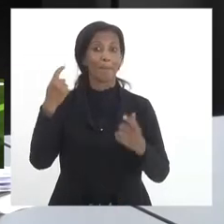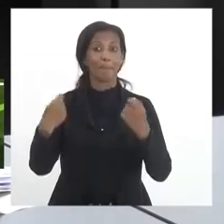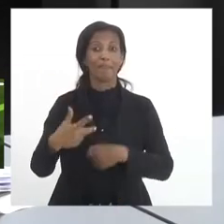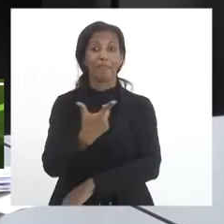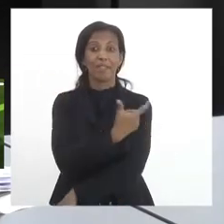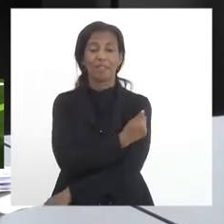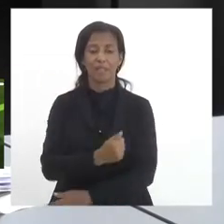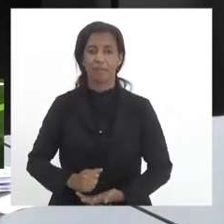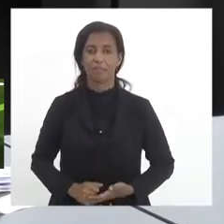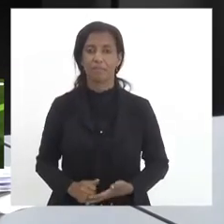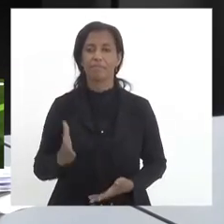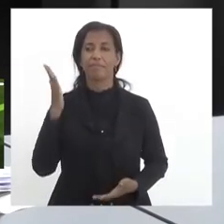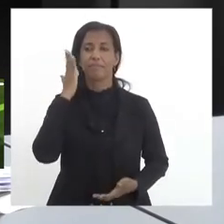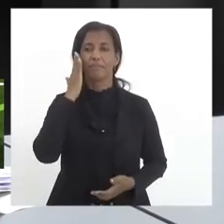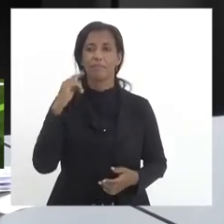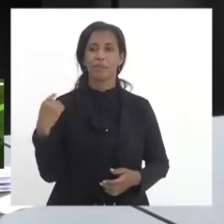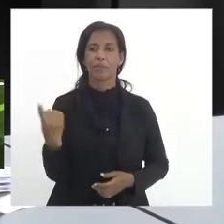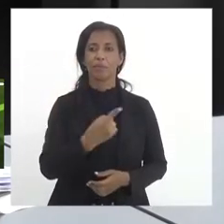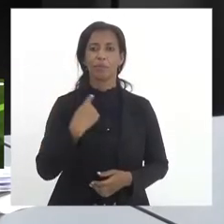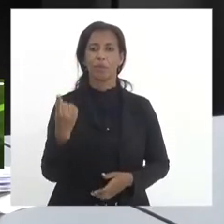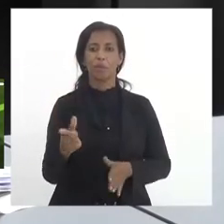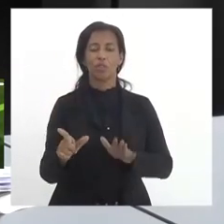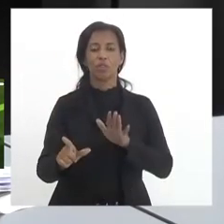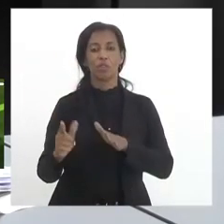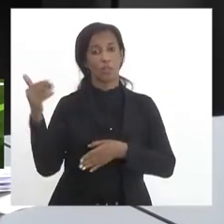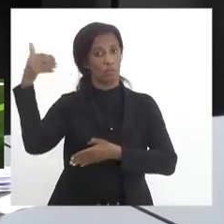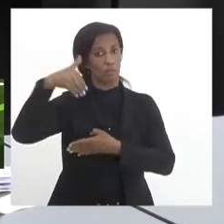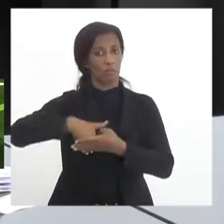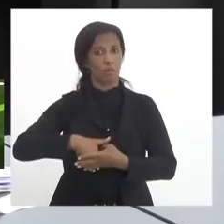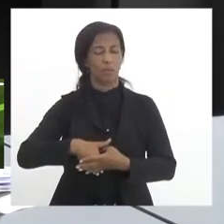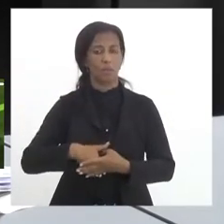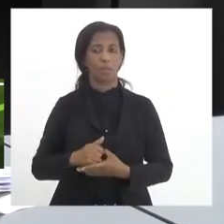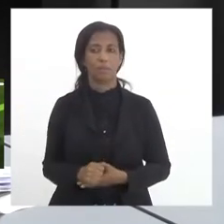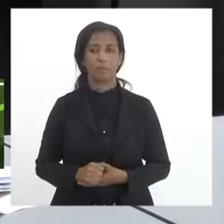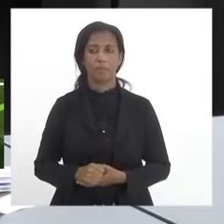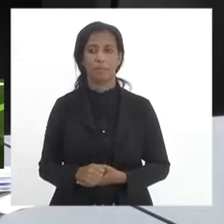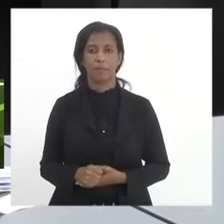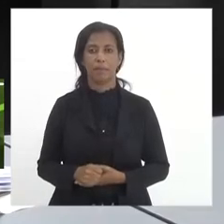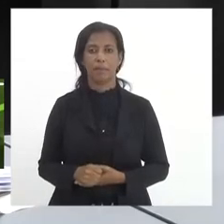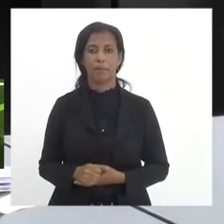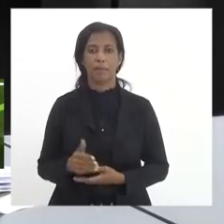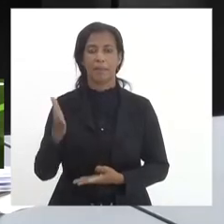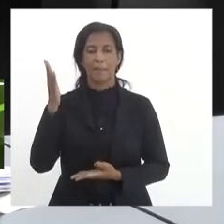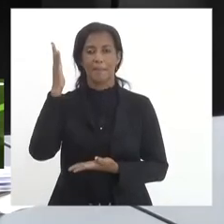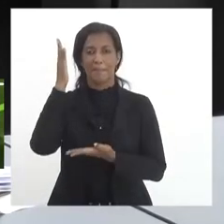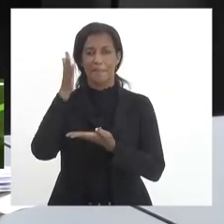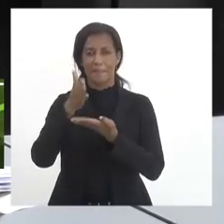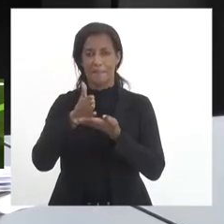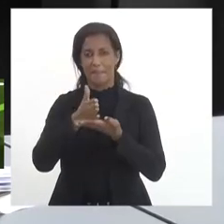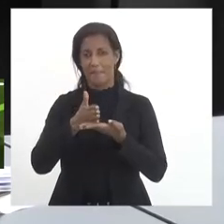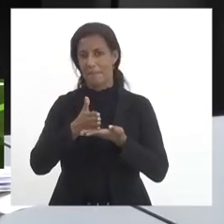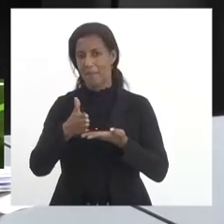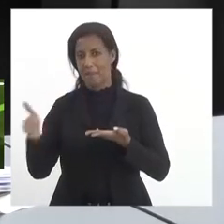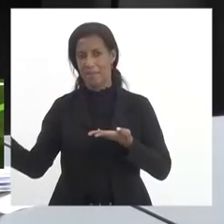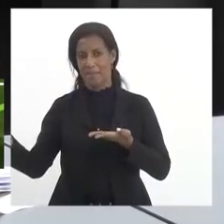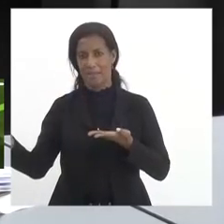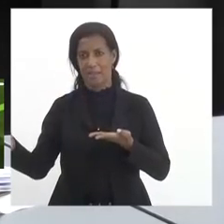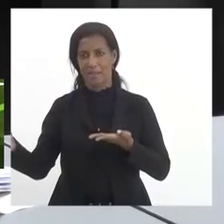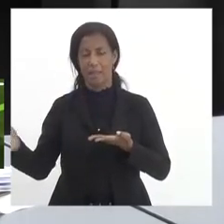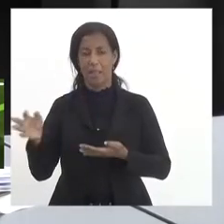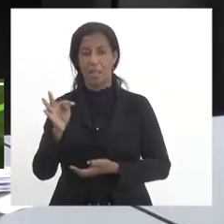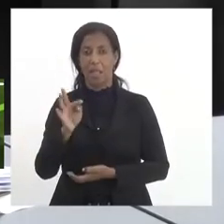E sabemos nós que nas eleições, pelo menos metade das Forças Armadas americanas era